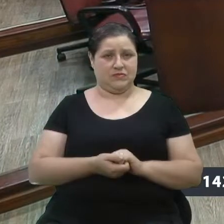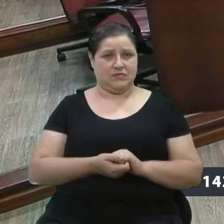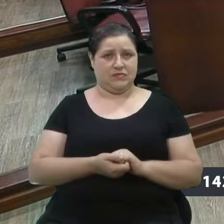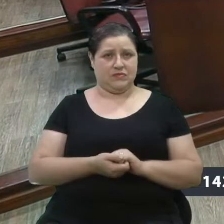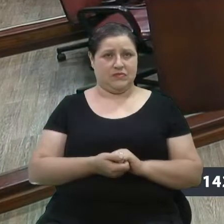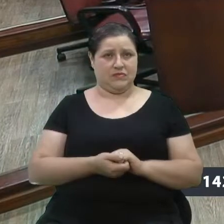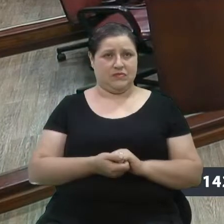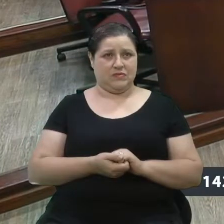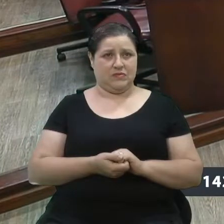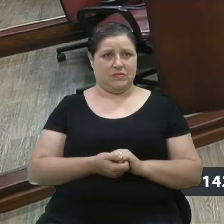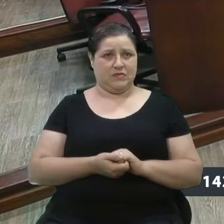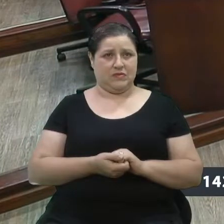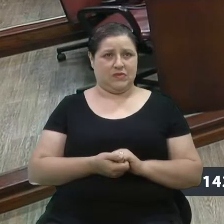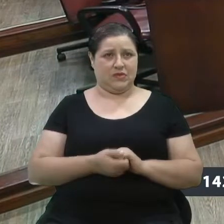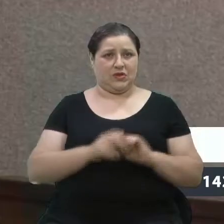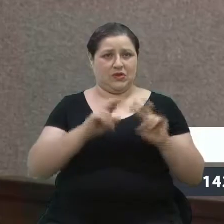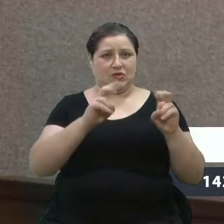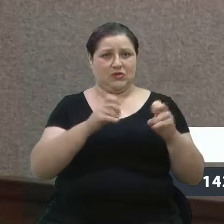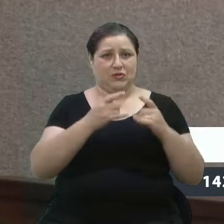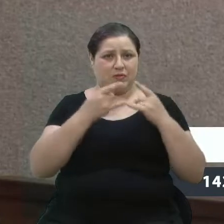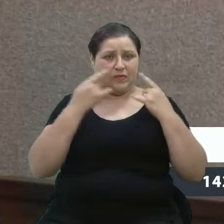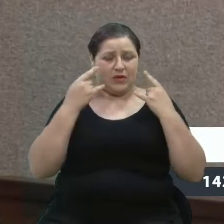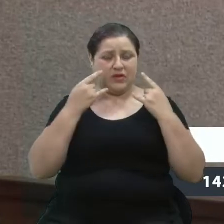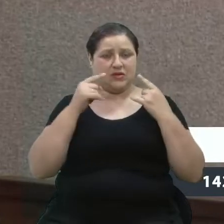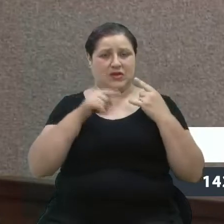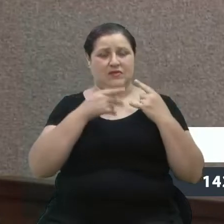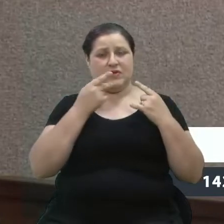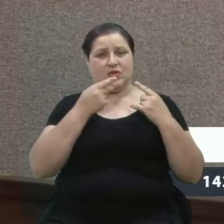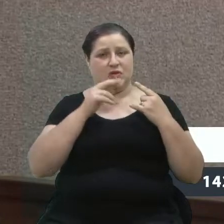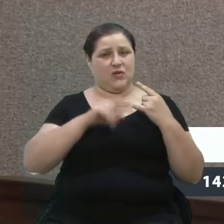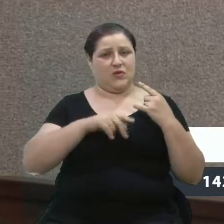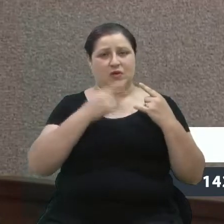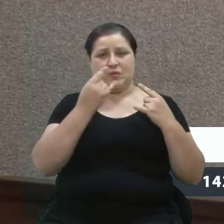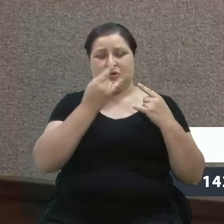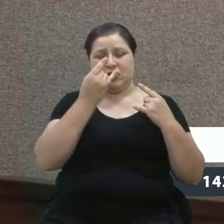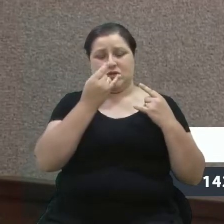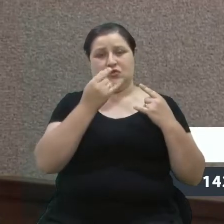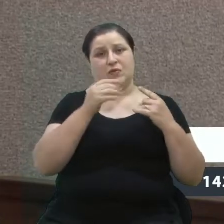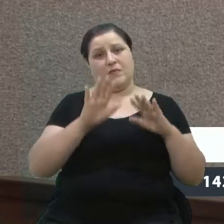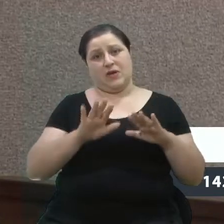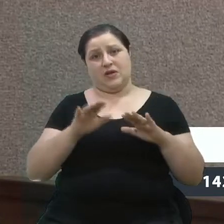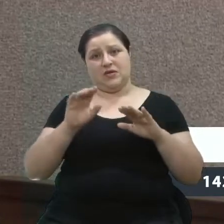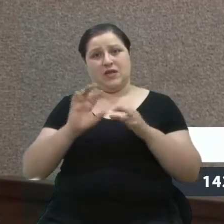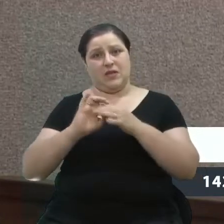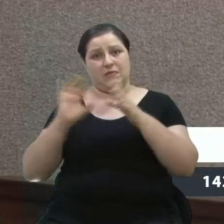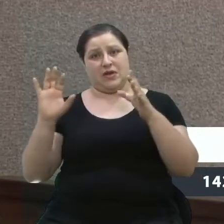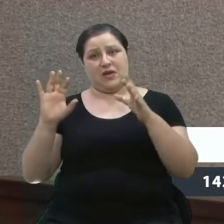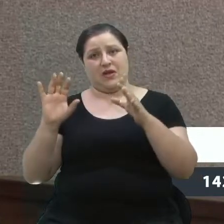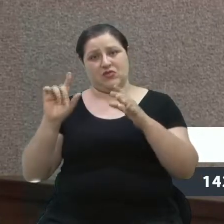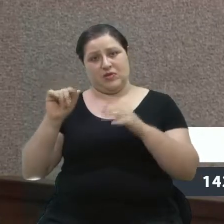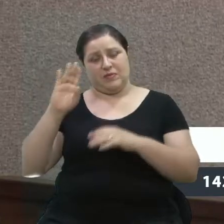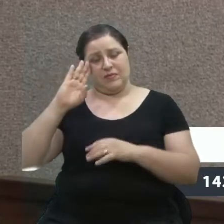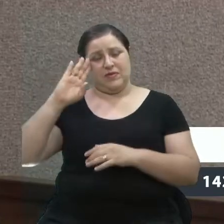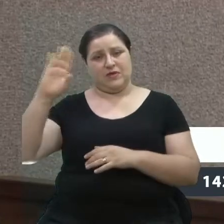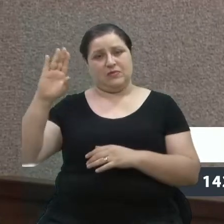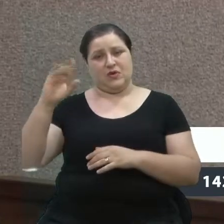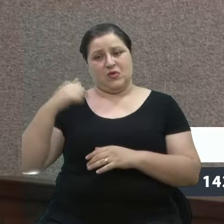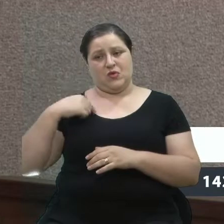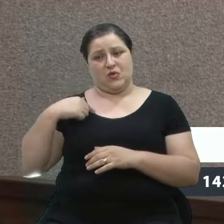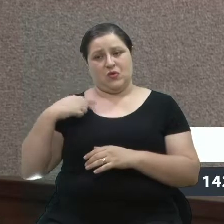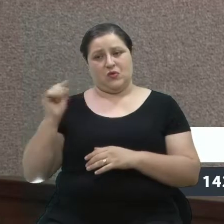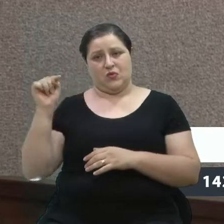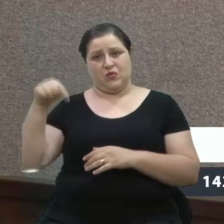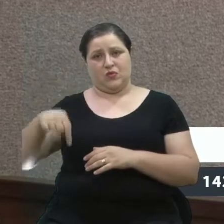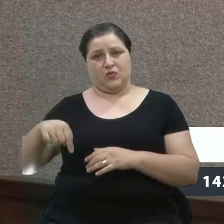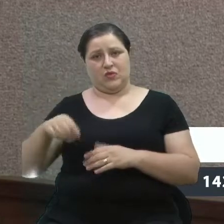das máscaras, né? Olha, vereador Lucas, a liberdade para mim é uma prioridade, foi o que me trouxe até essa casa. Talvez o senhor não tenha